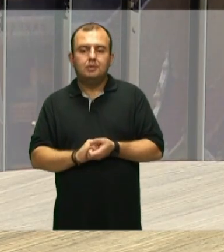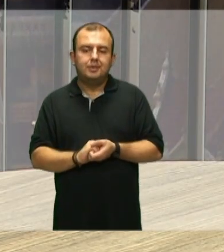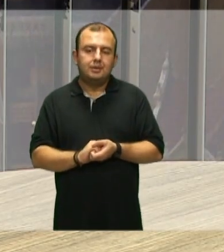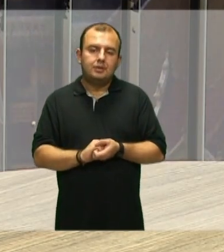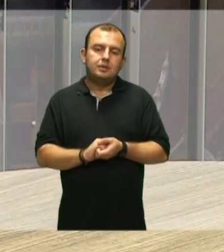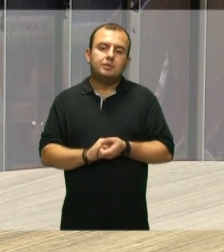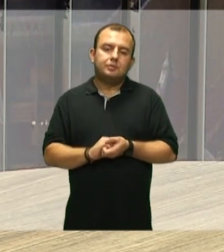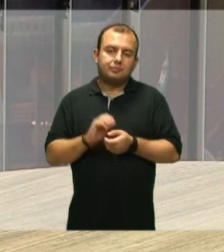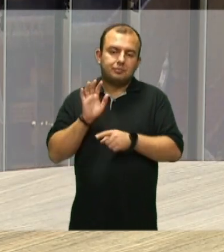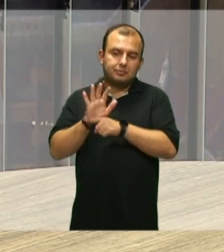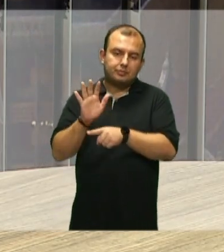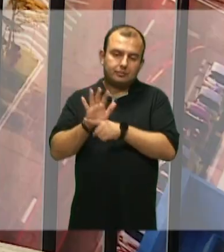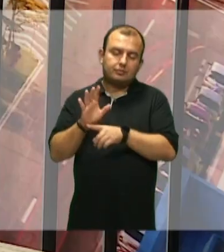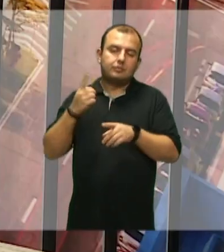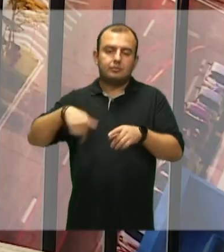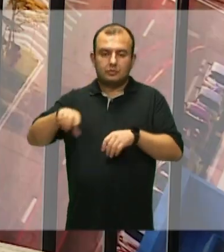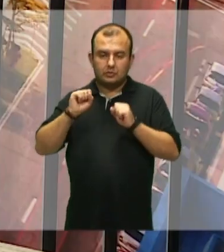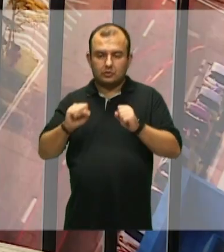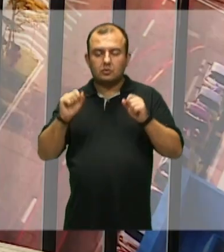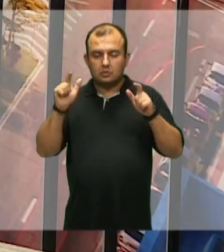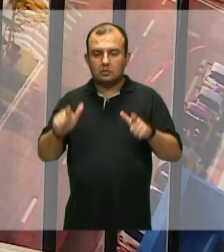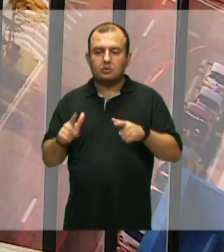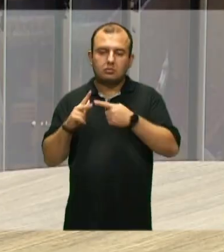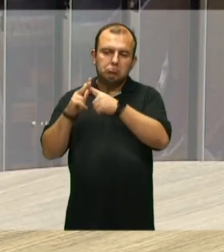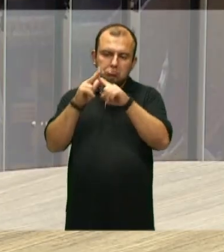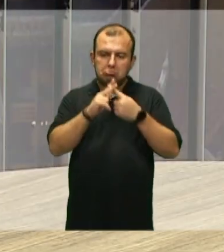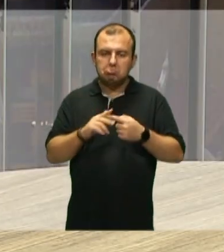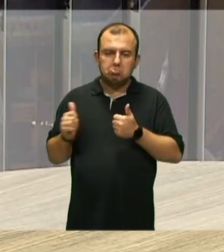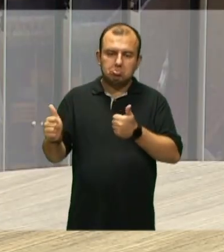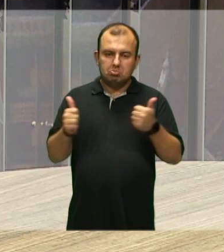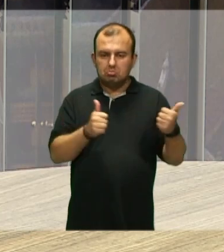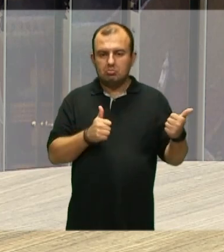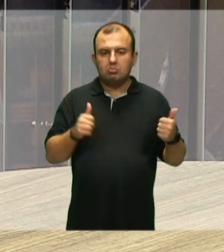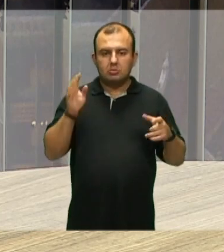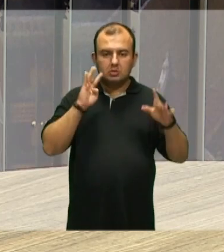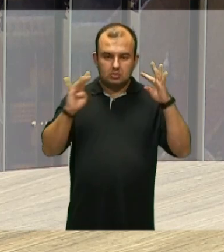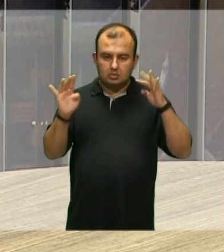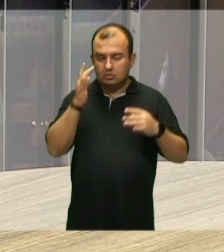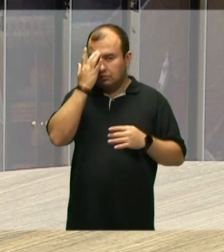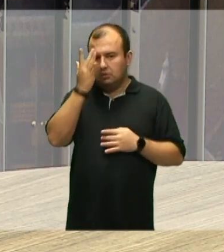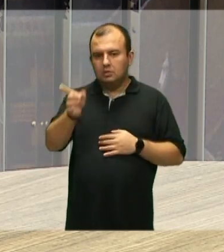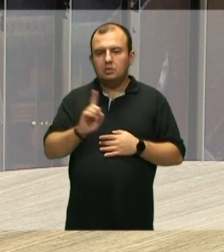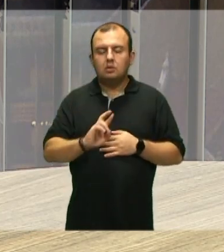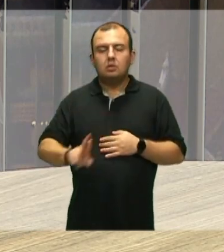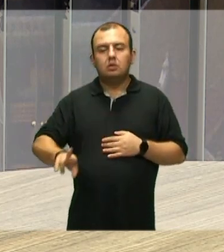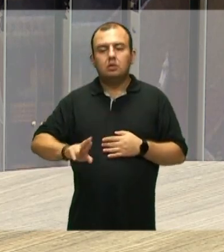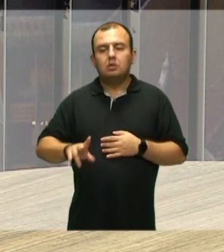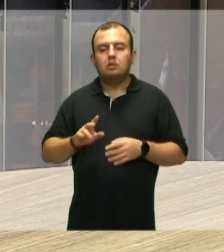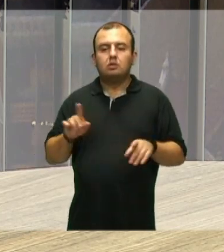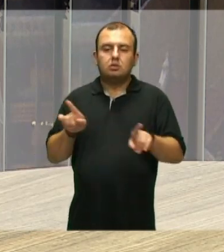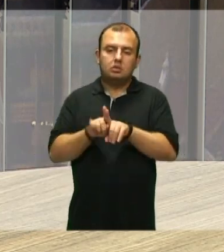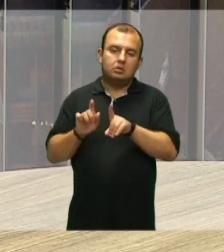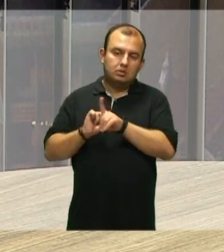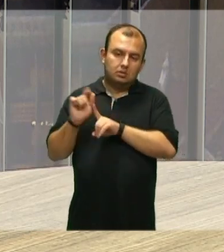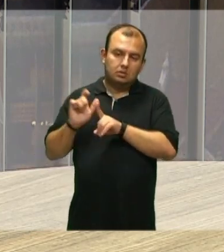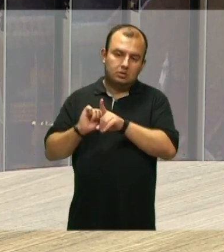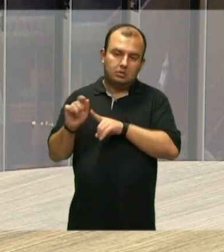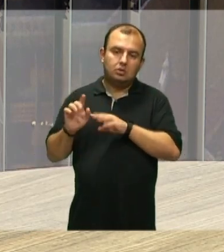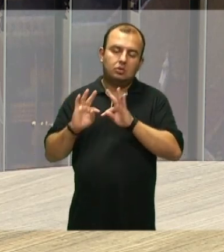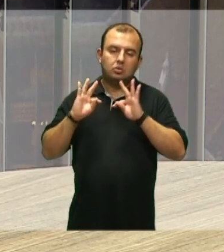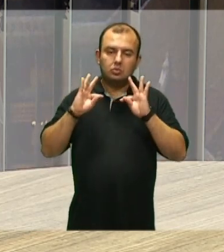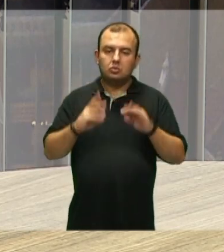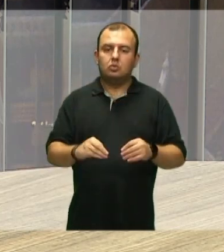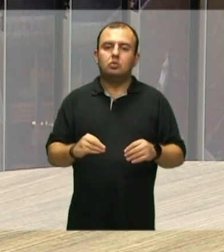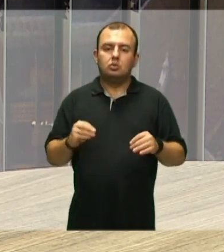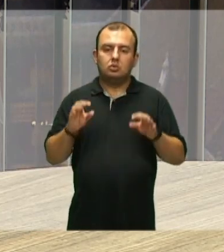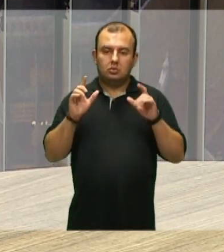nos propiciam para a gente poder manter o espaço, que todo mundo deve imaginar não é uma coisa fácil, né? Para além do aluguel, né? Todas as despesas